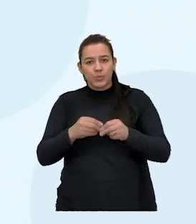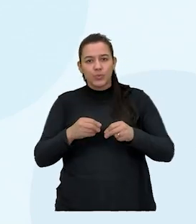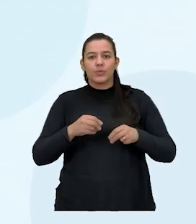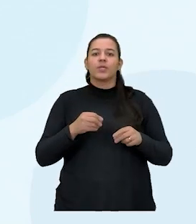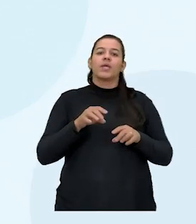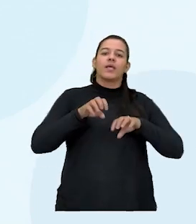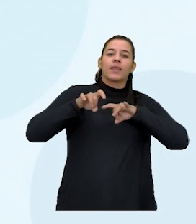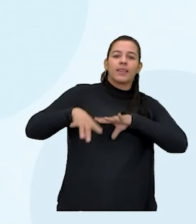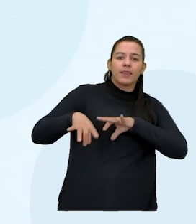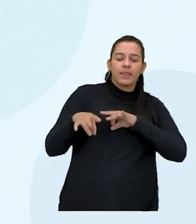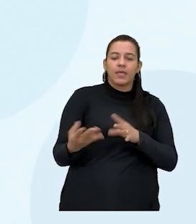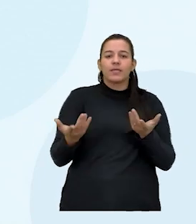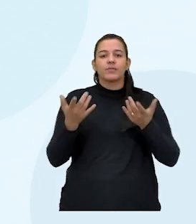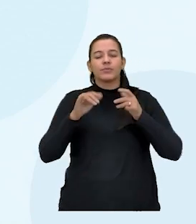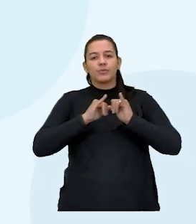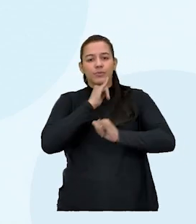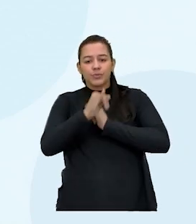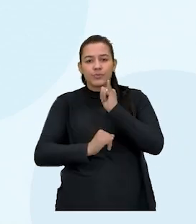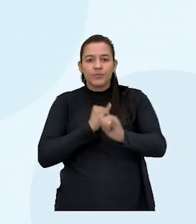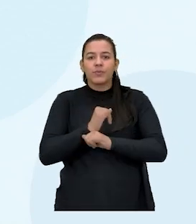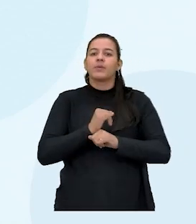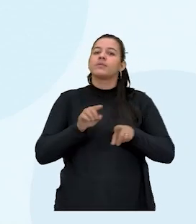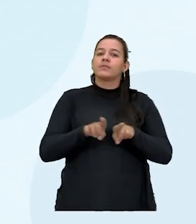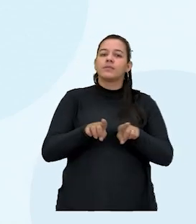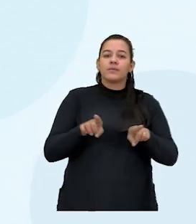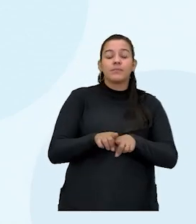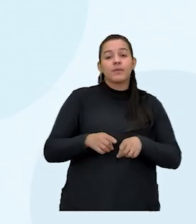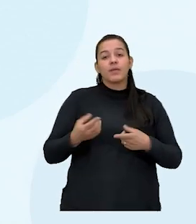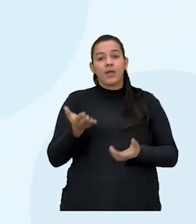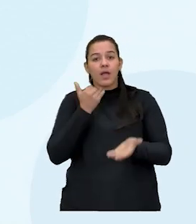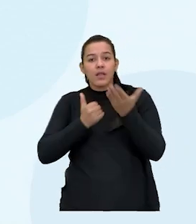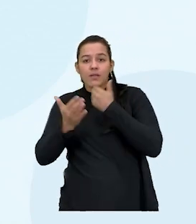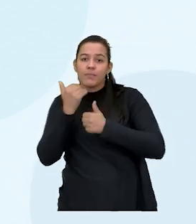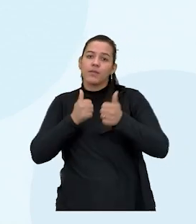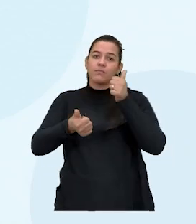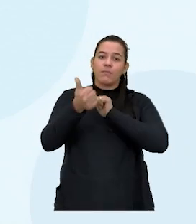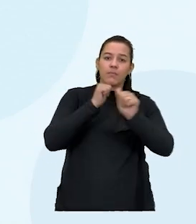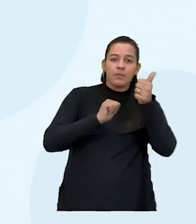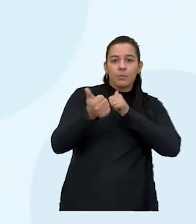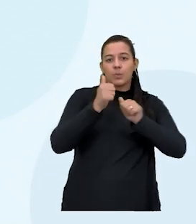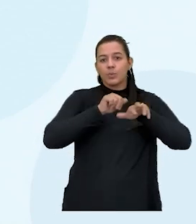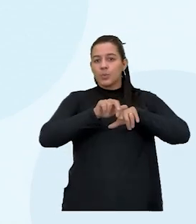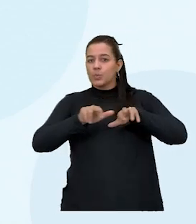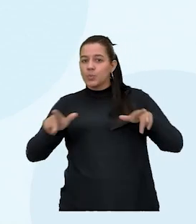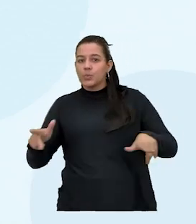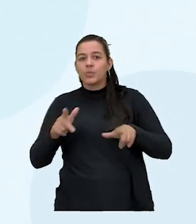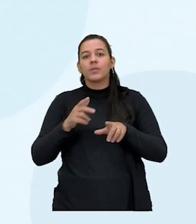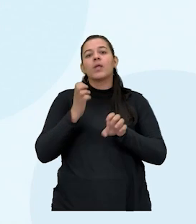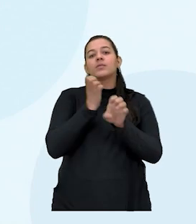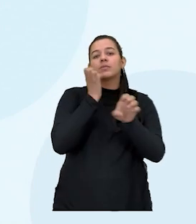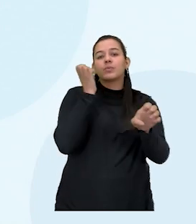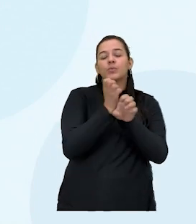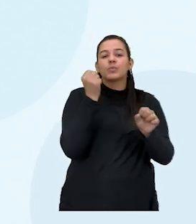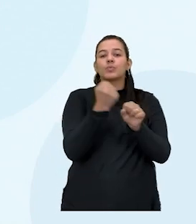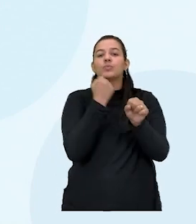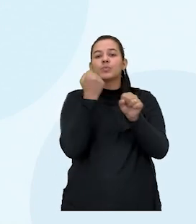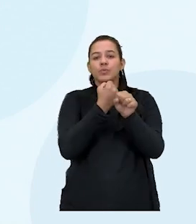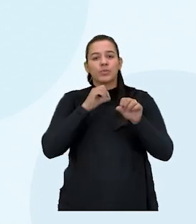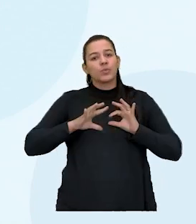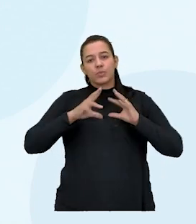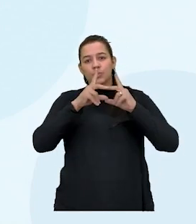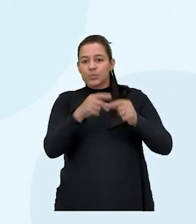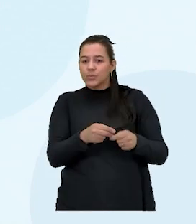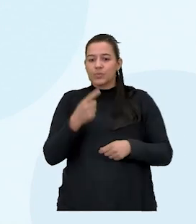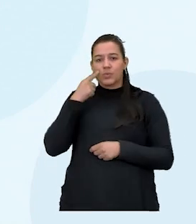técnico em informática veicular. Nós temos também alimentos e bebidas, no segmento da construção civil, olha, a construção civil que gera